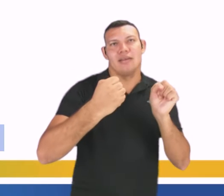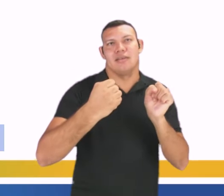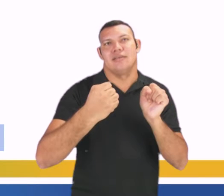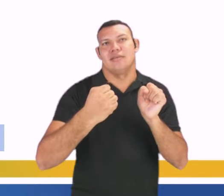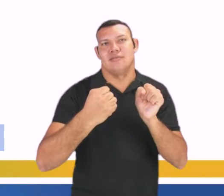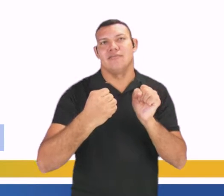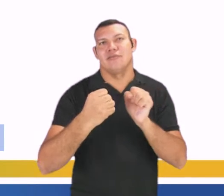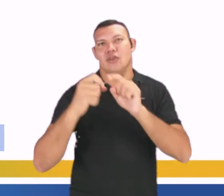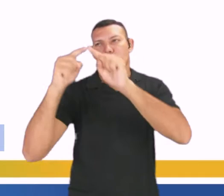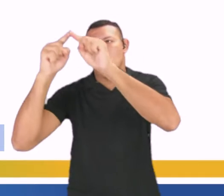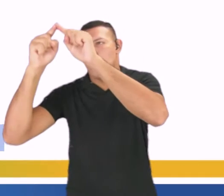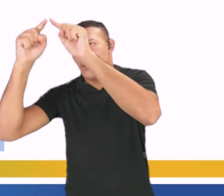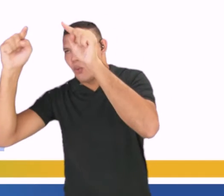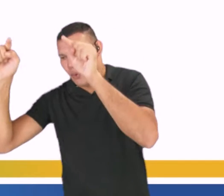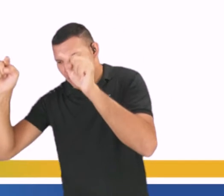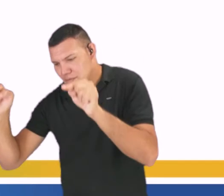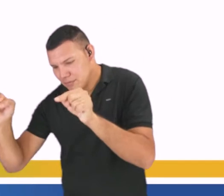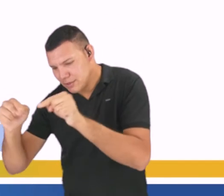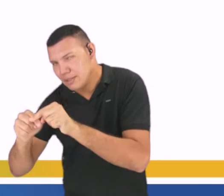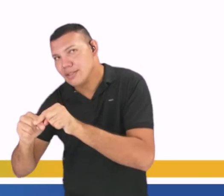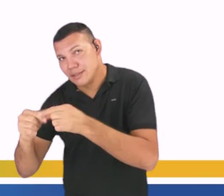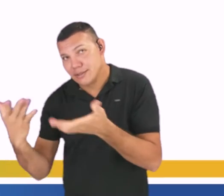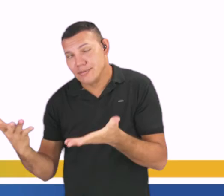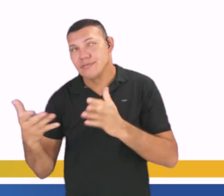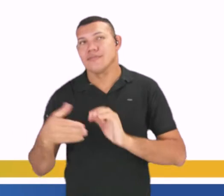na petroquímica.